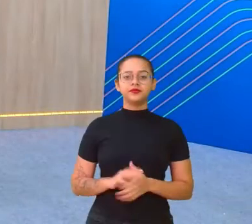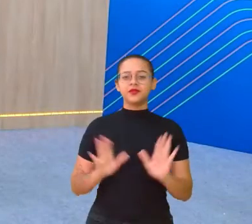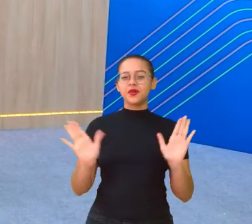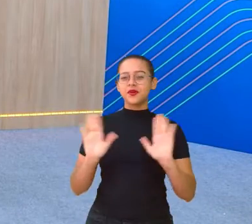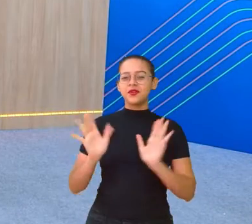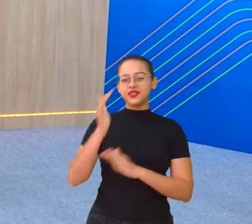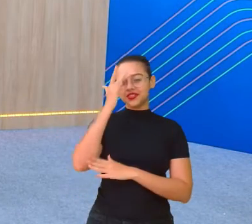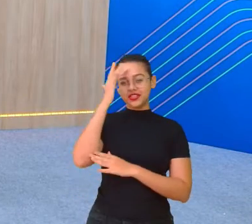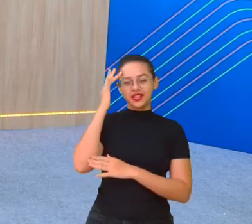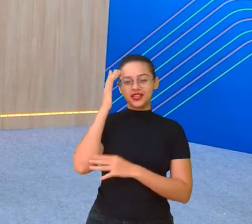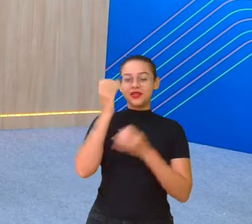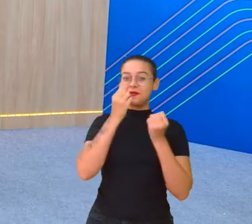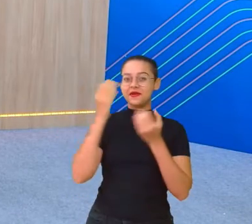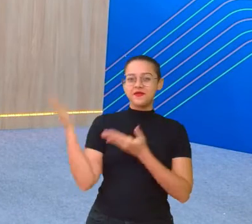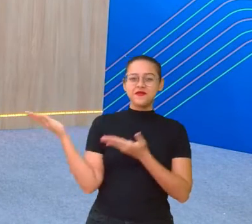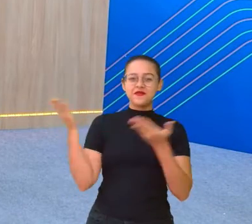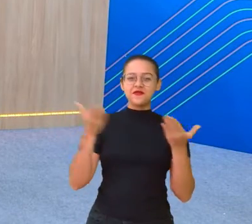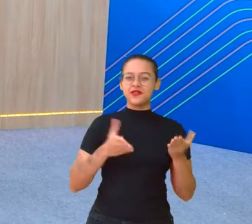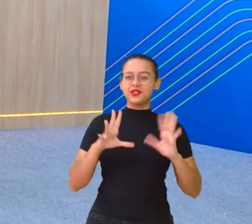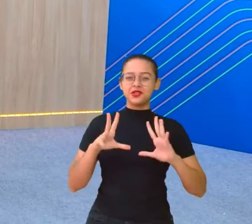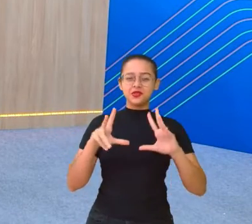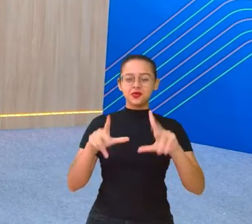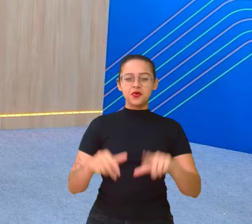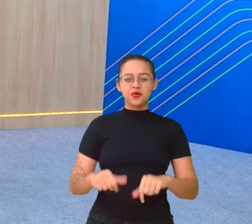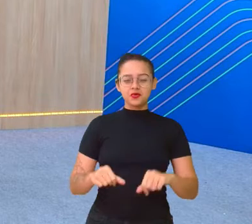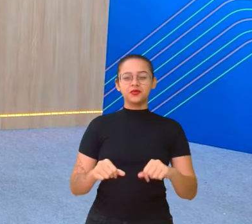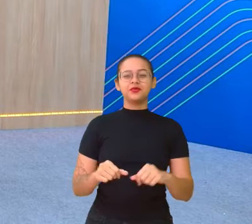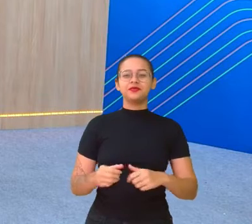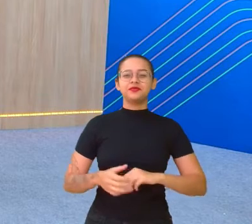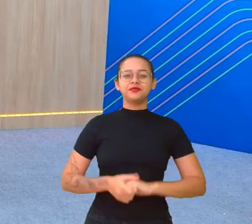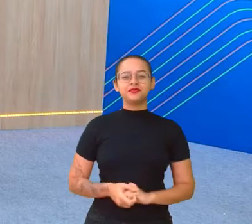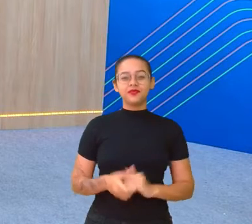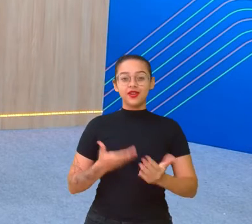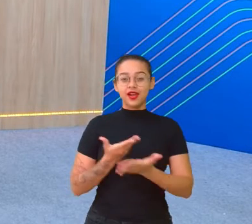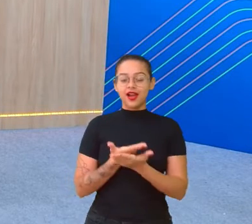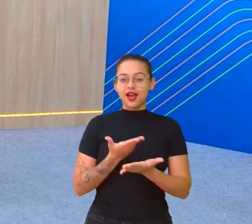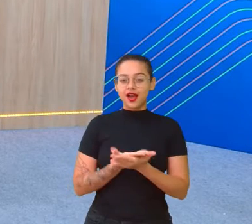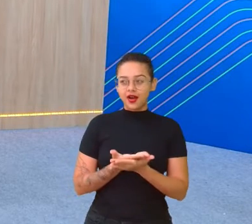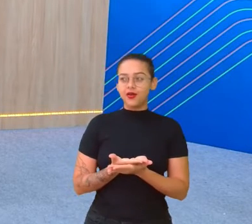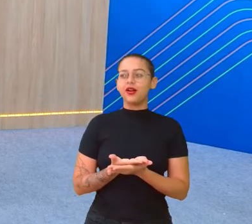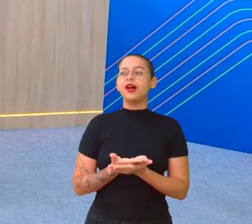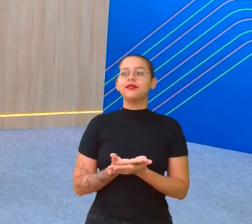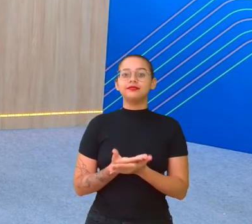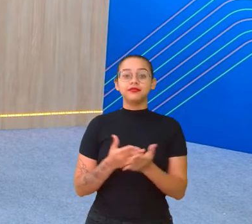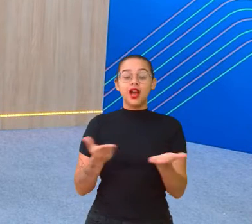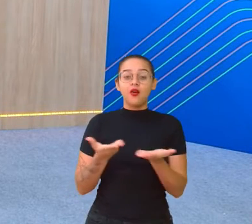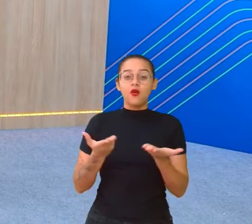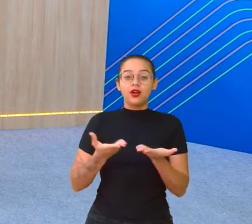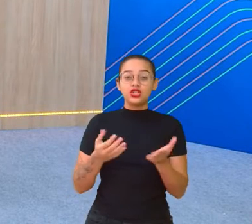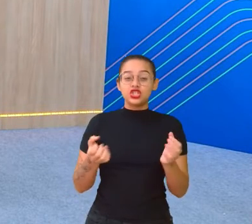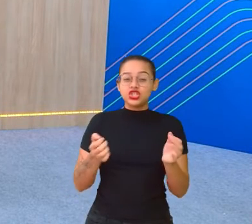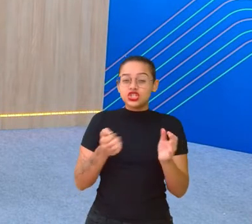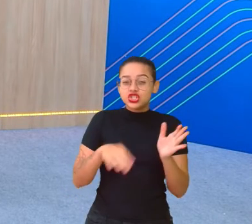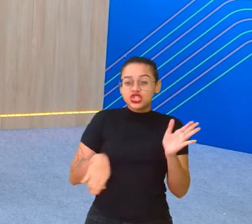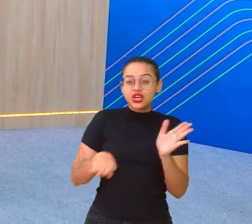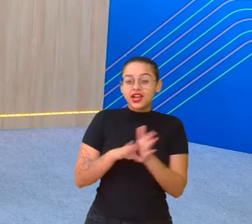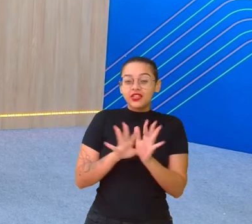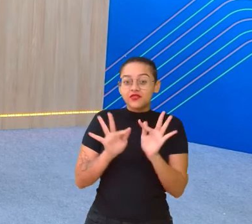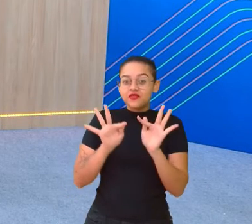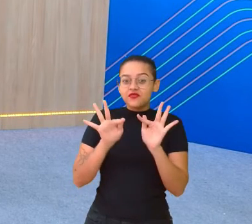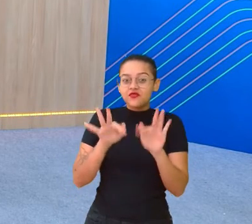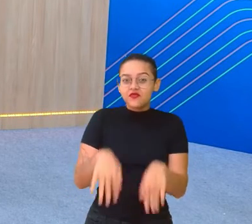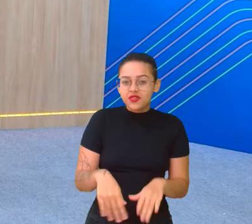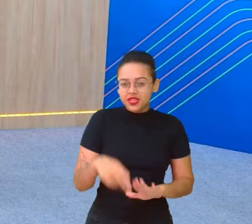Oi, gente, bem-vindos, bem-vindas à nossa aula nesse reta final de projeto